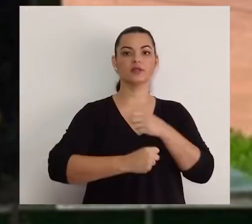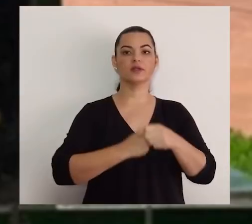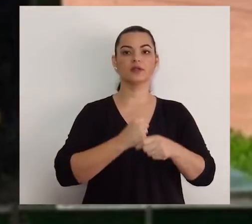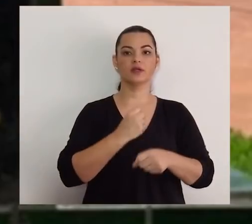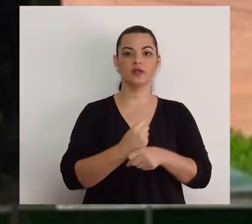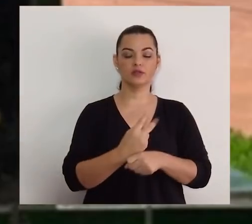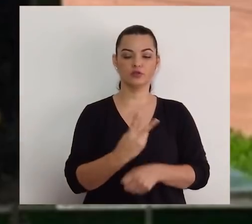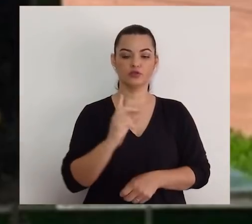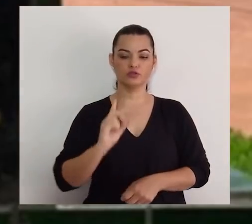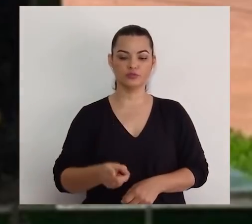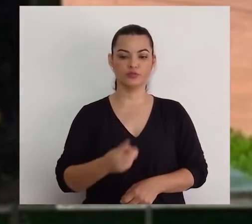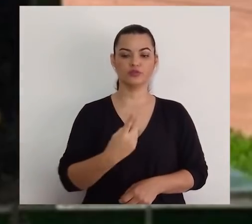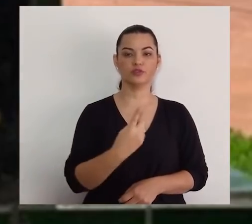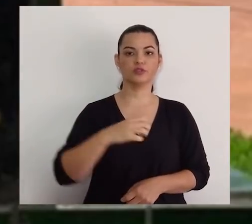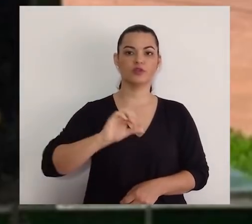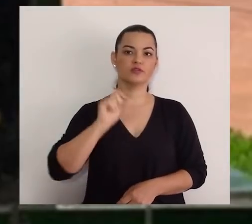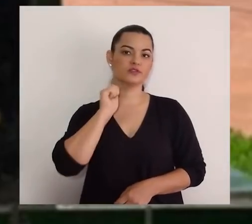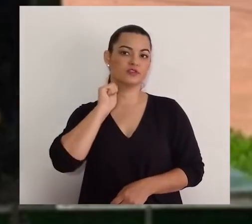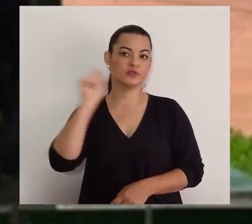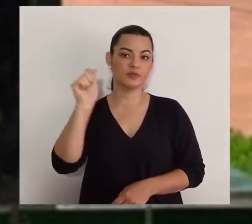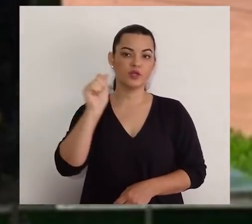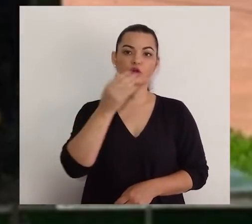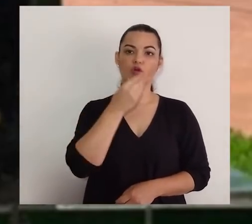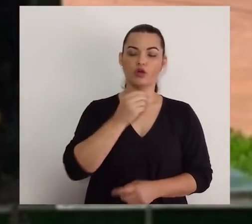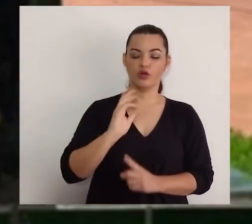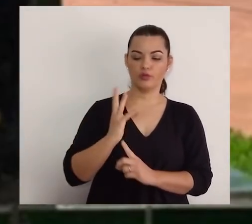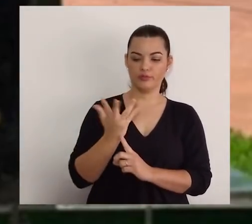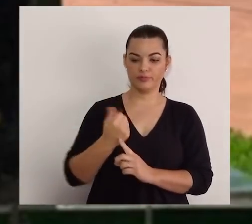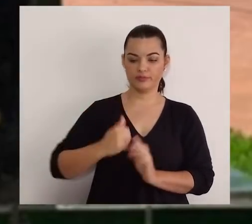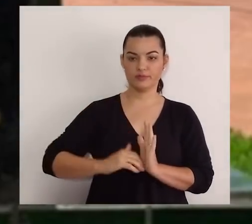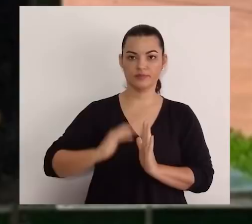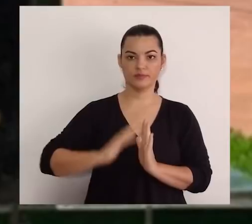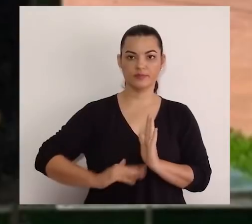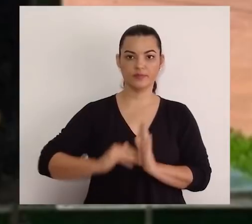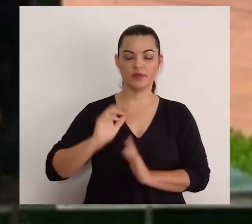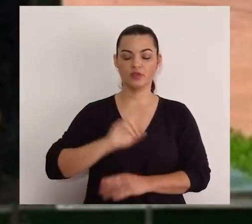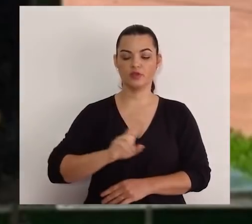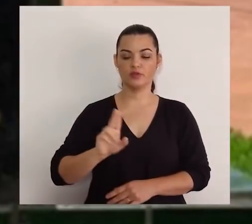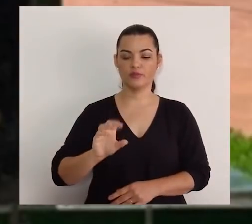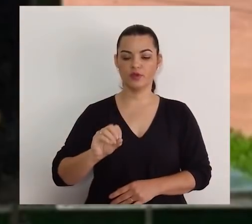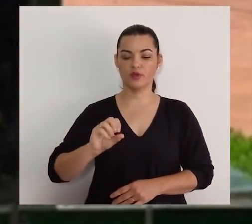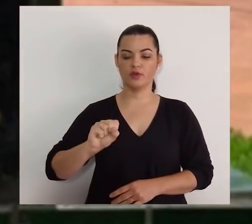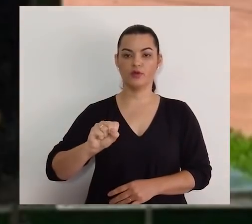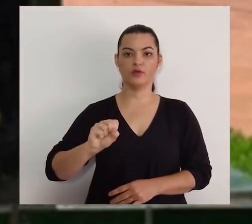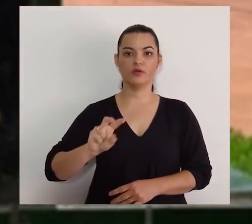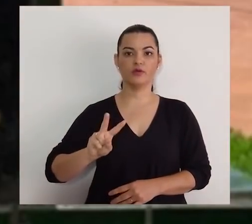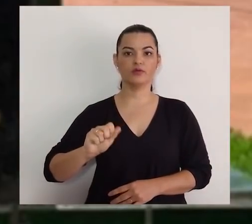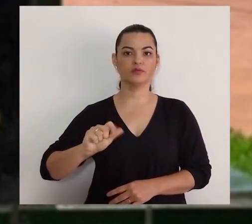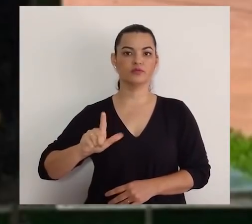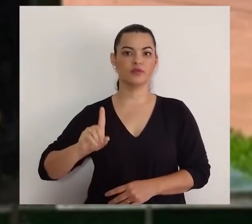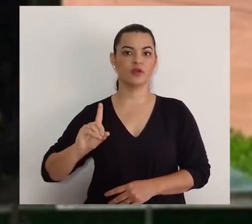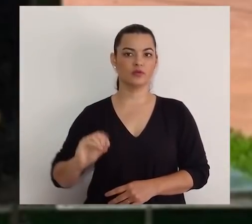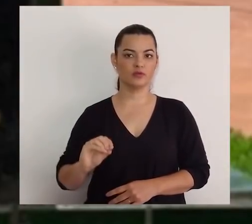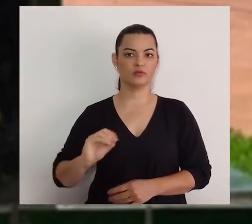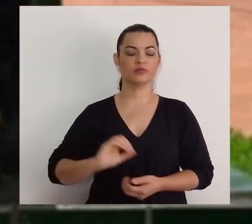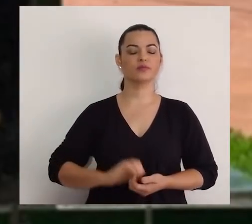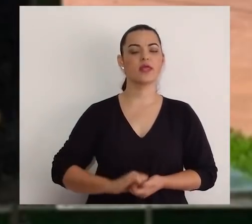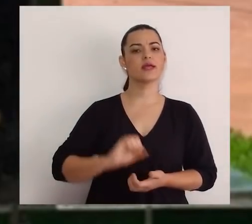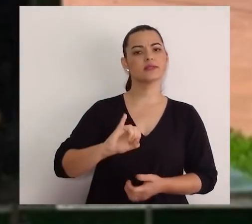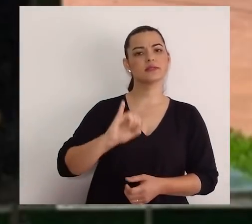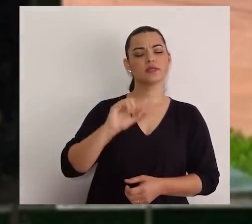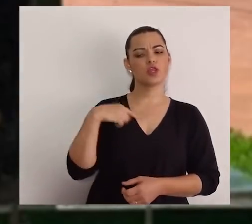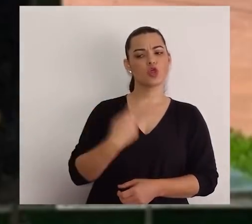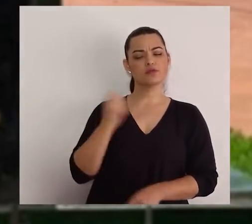19/4/2000. Artista plástico Osvaldo I. Alves. Se pararmos para pensar que